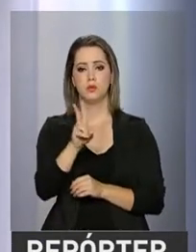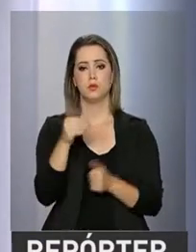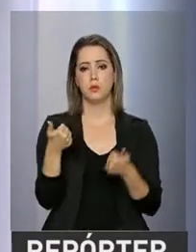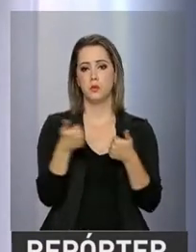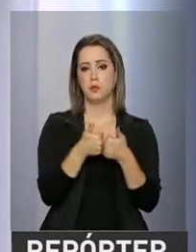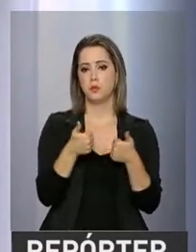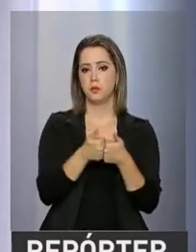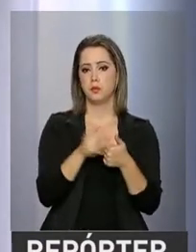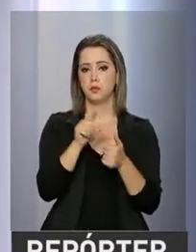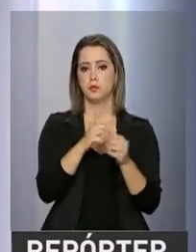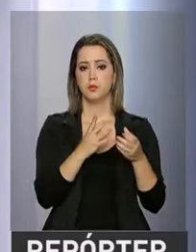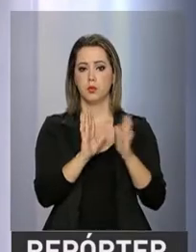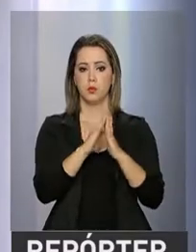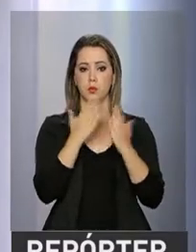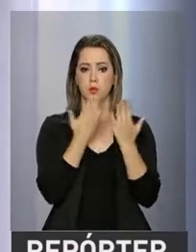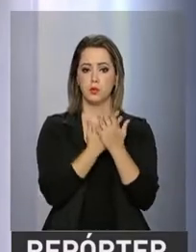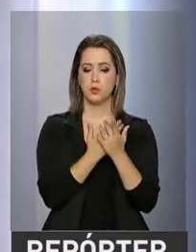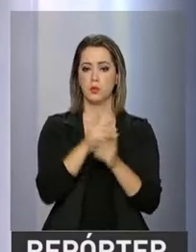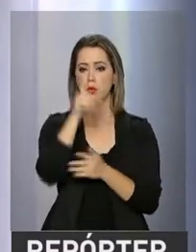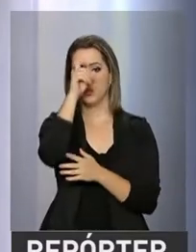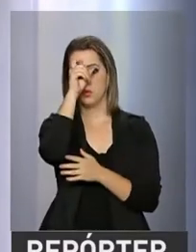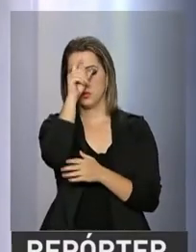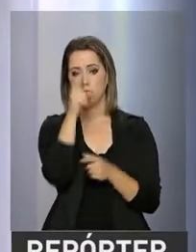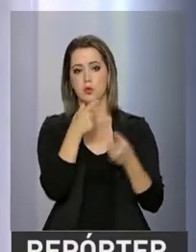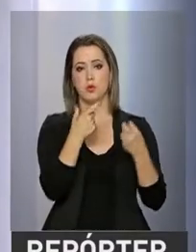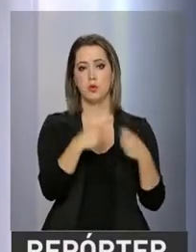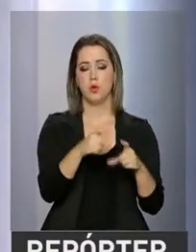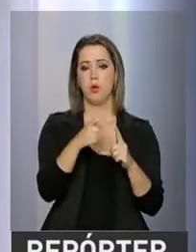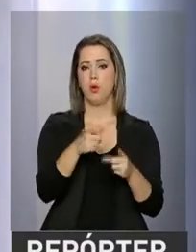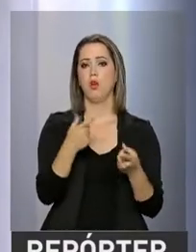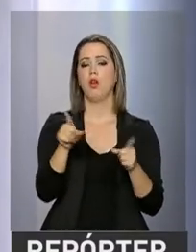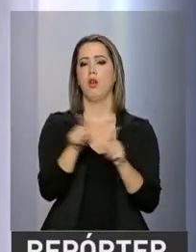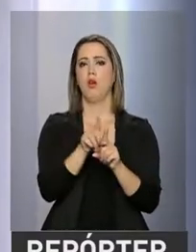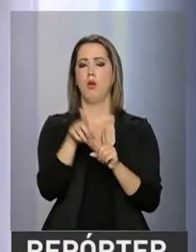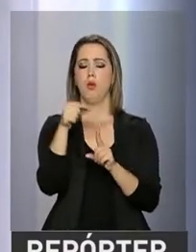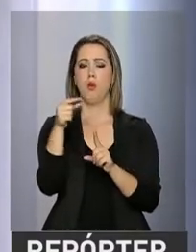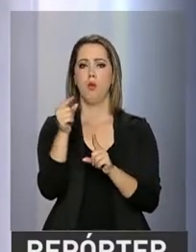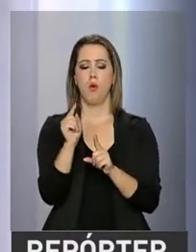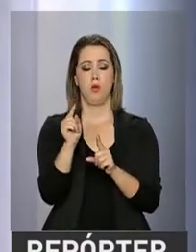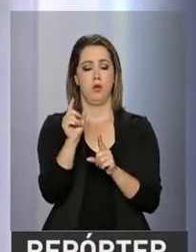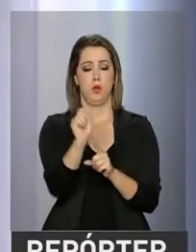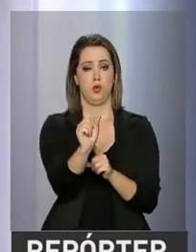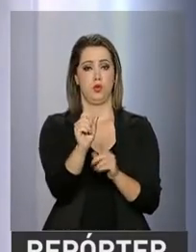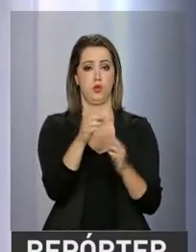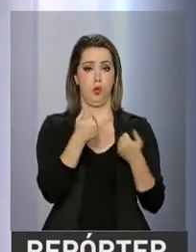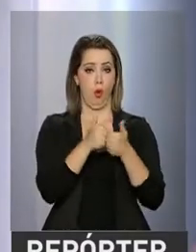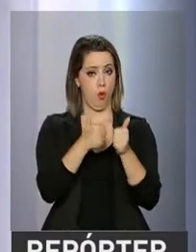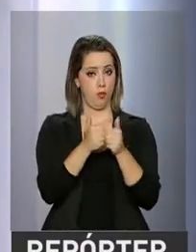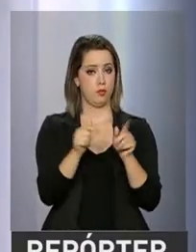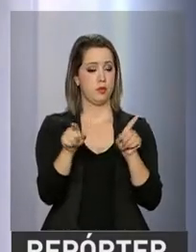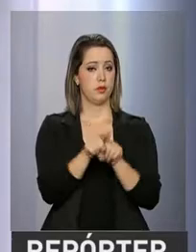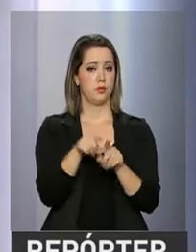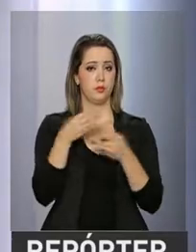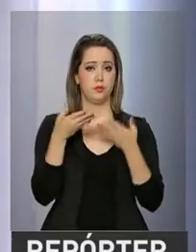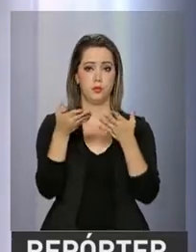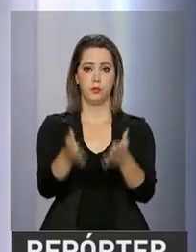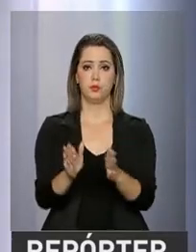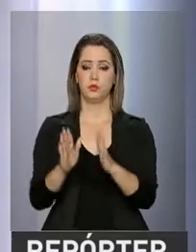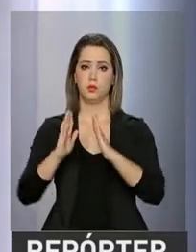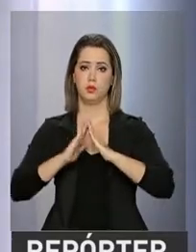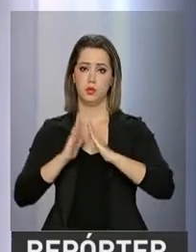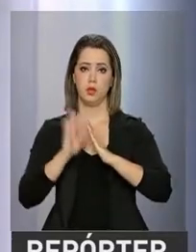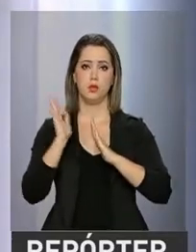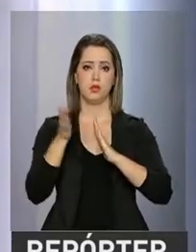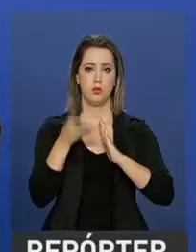empreendimentos como escolas hospitais pontos de ônibus e outros equipamentos públicos a idéia é dar acesso à moradia com qualidade